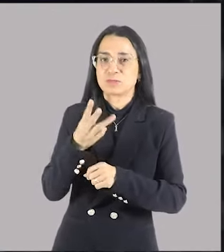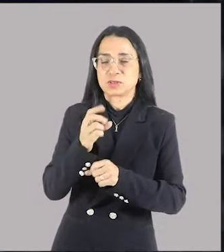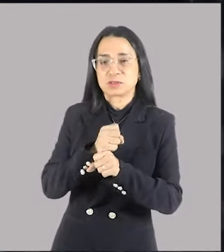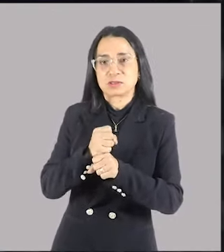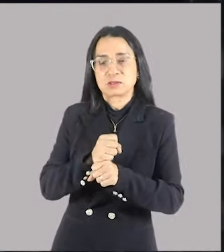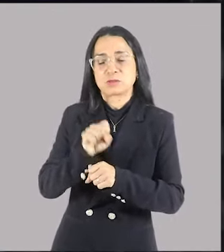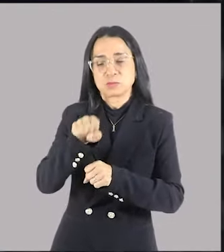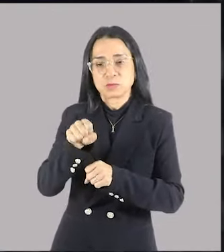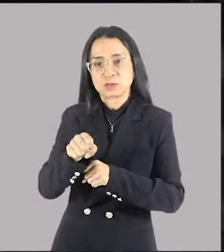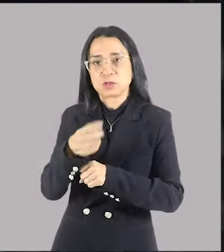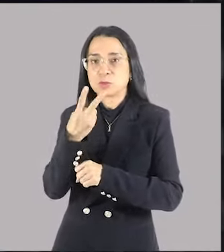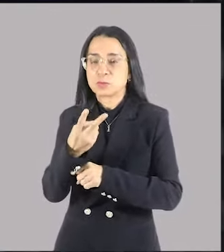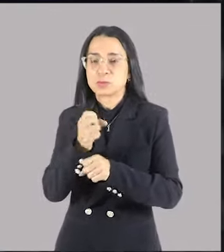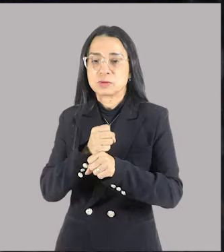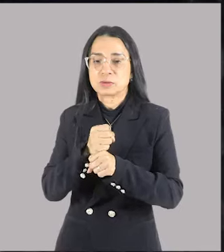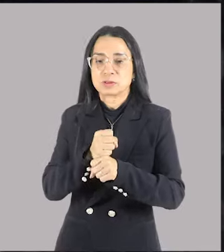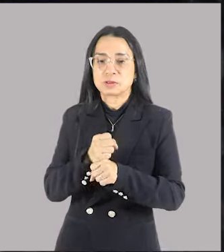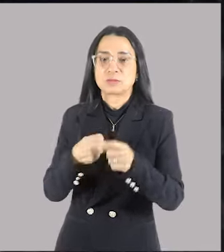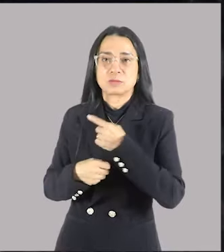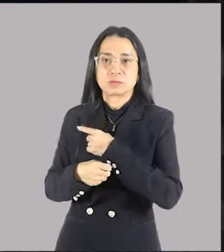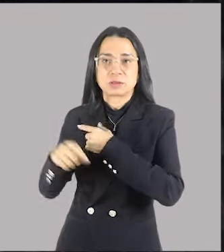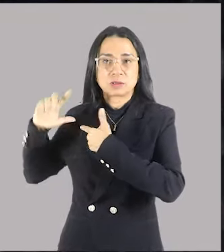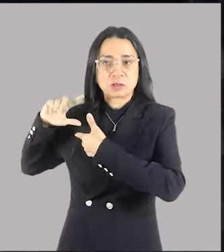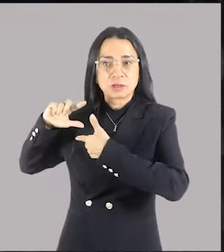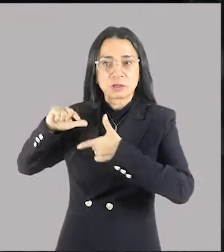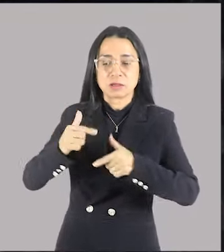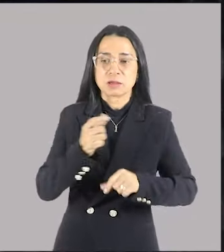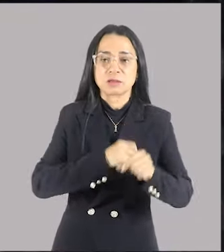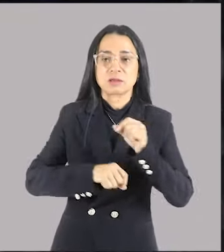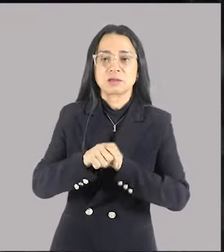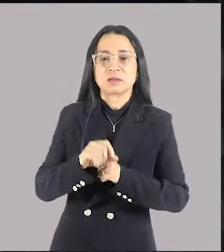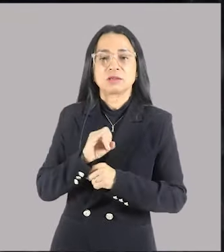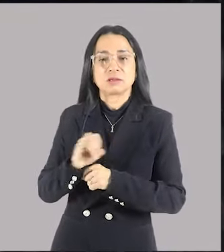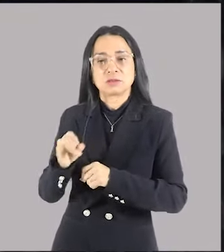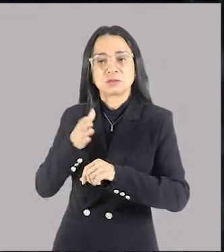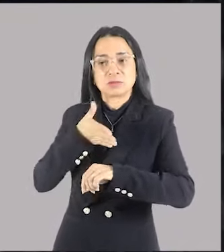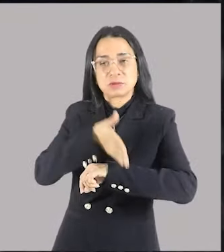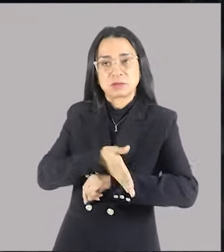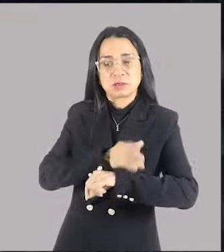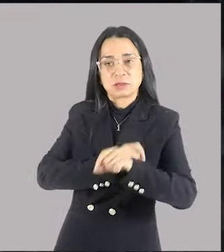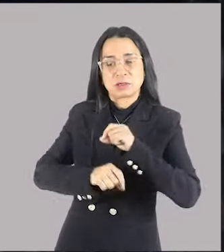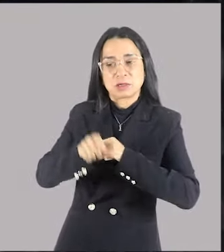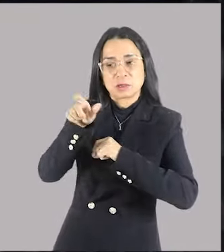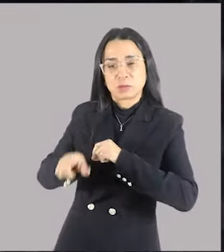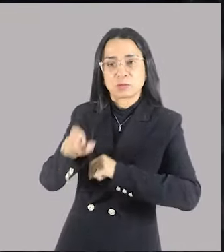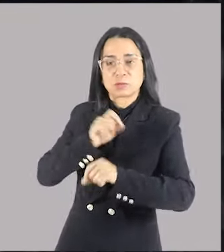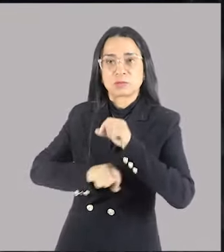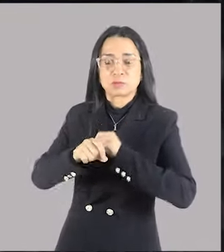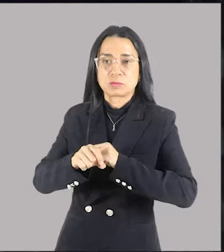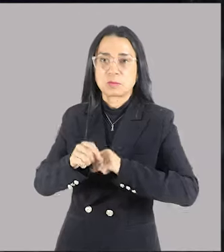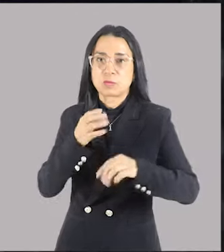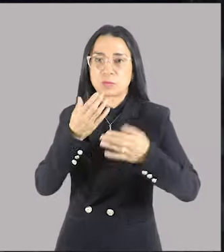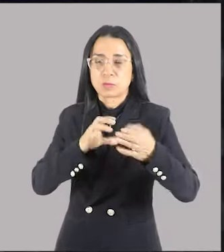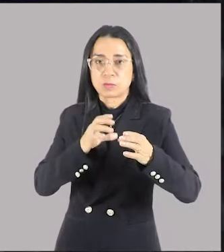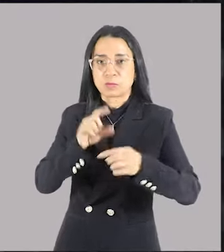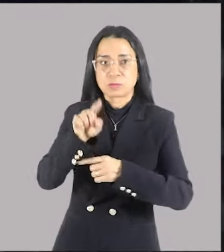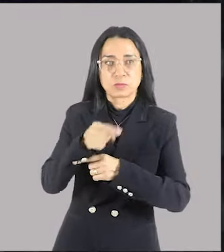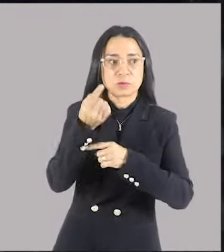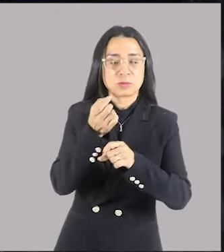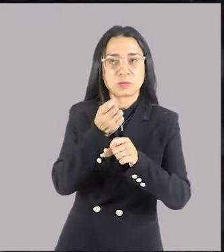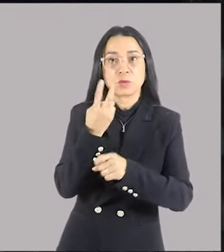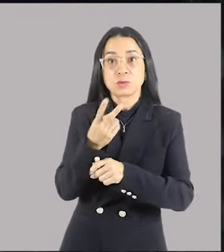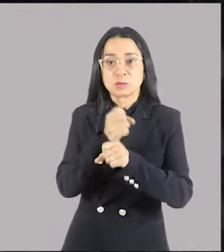perfeito então para essas carreiras se o concurso se foi a o ingresso do Servidor Público foi através de concurso após 2